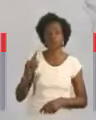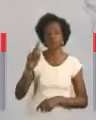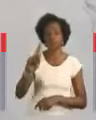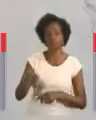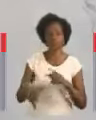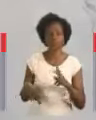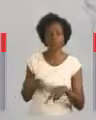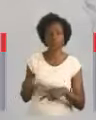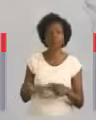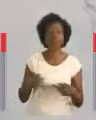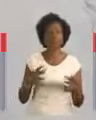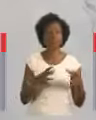servidores da Educação